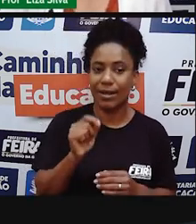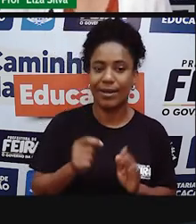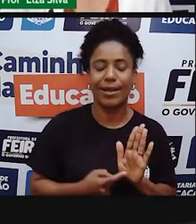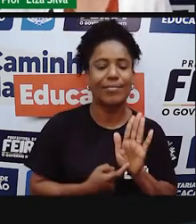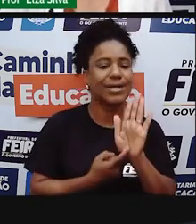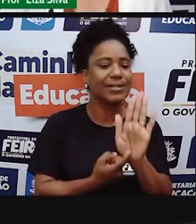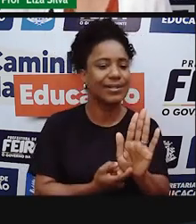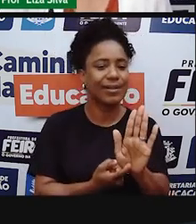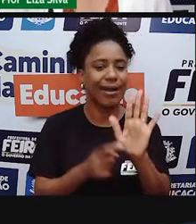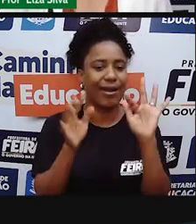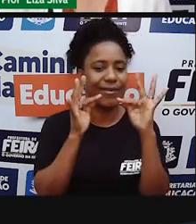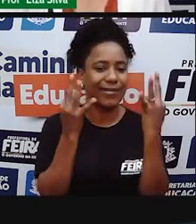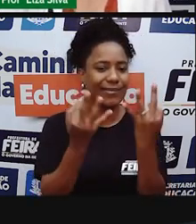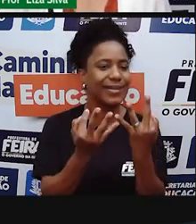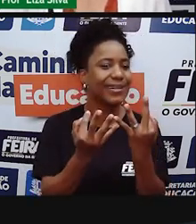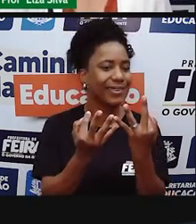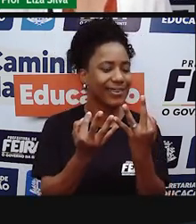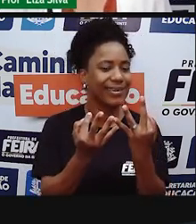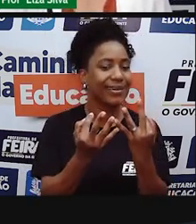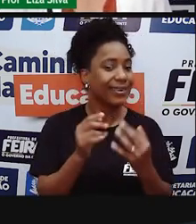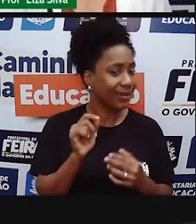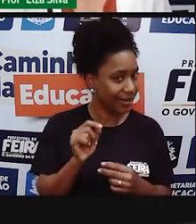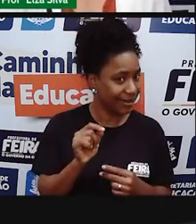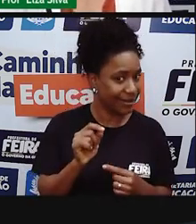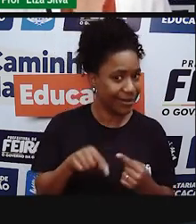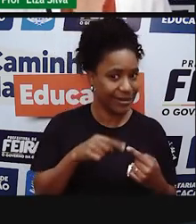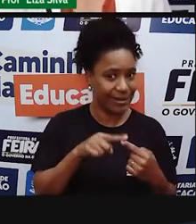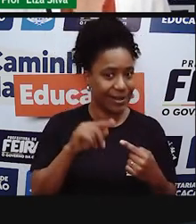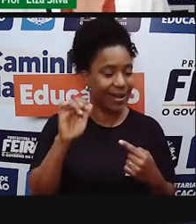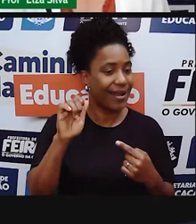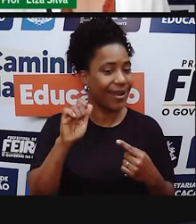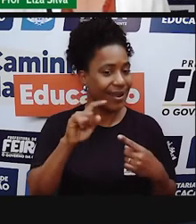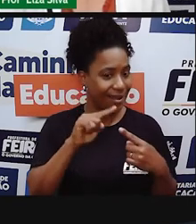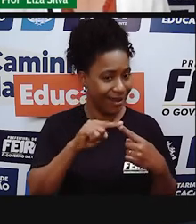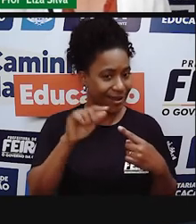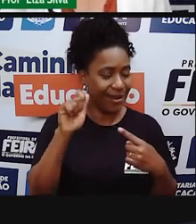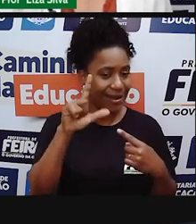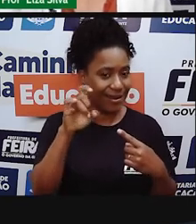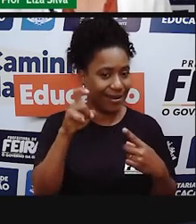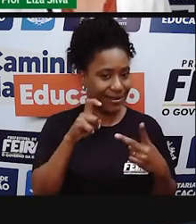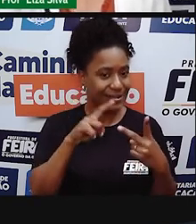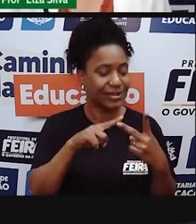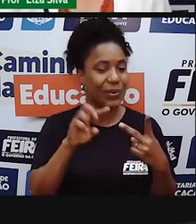Clark? Alex, William ou Leon?